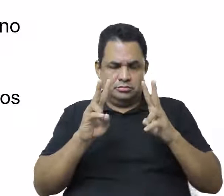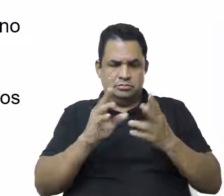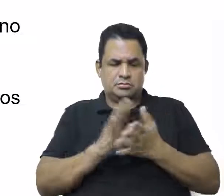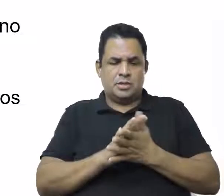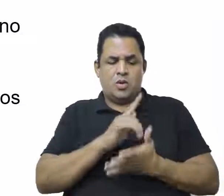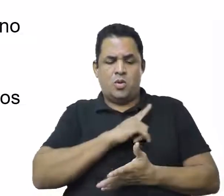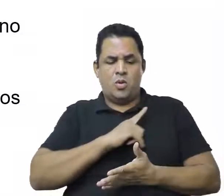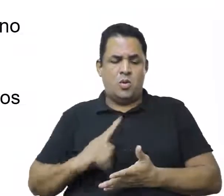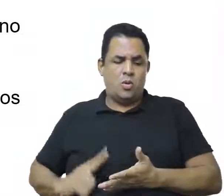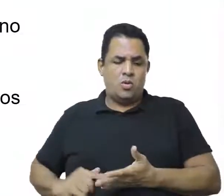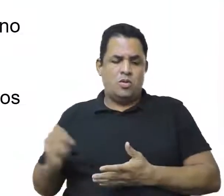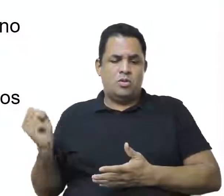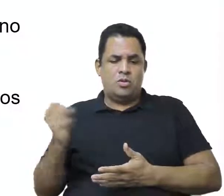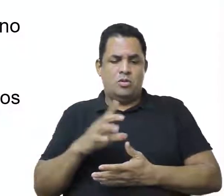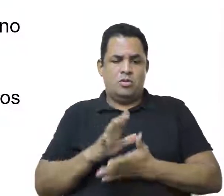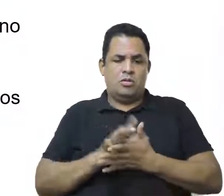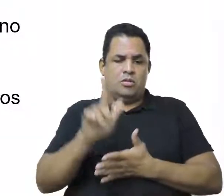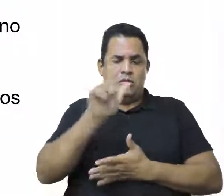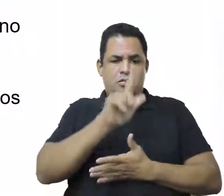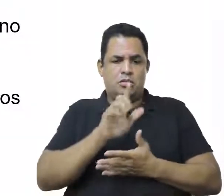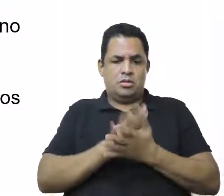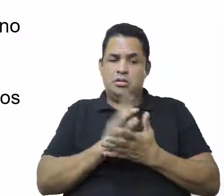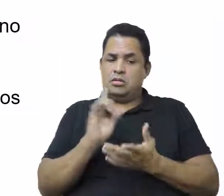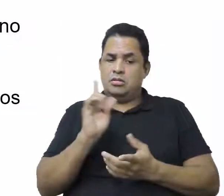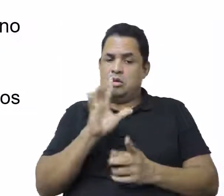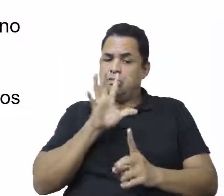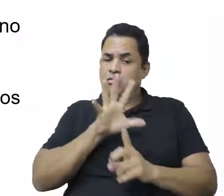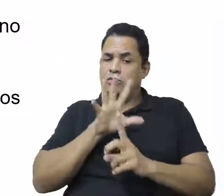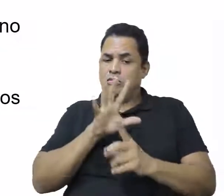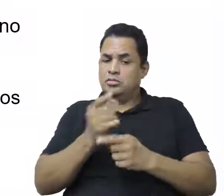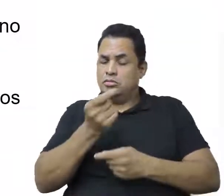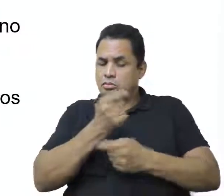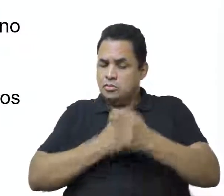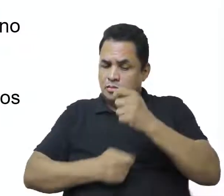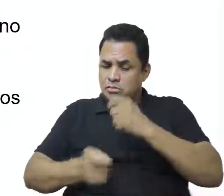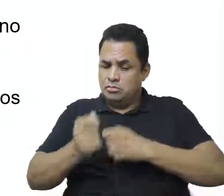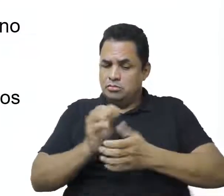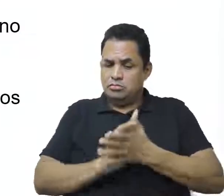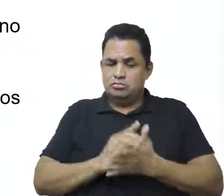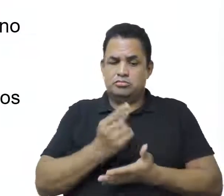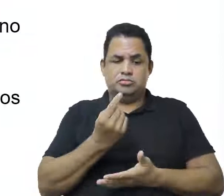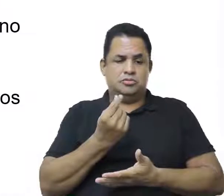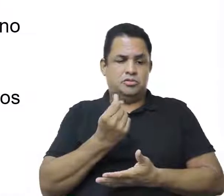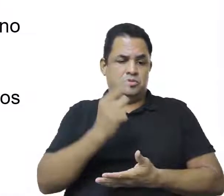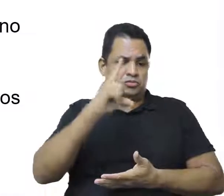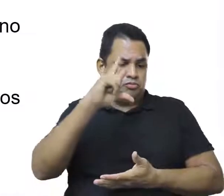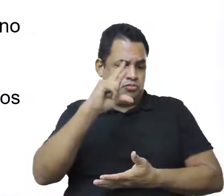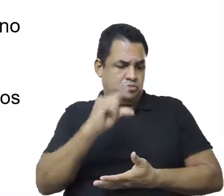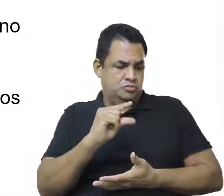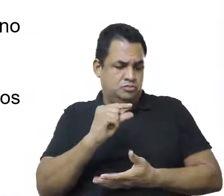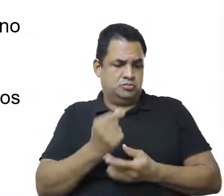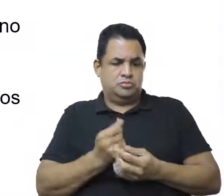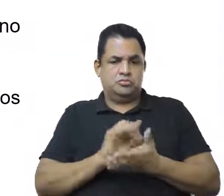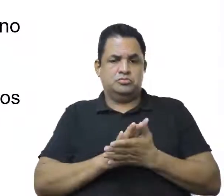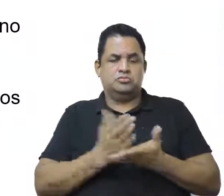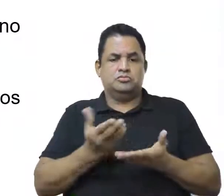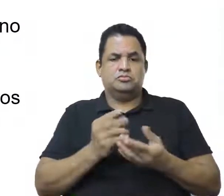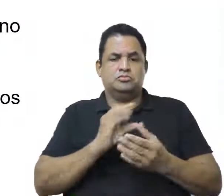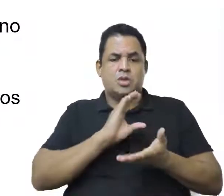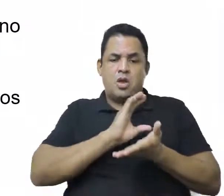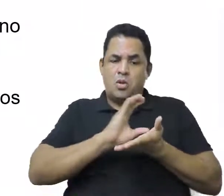é dizer assim, olha só, Estado, não interfere na economia, diminui os gastos com as questões sociais, diminui os gastos